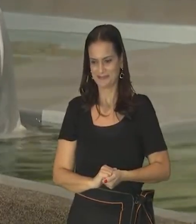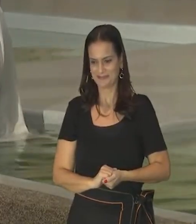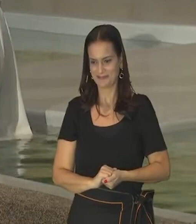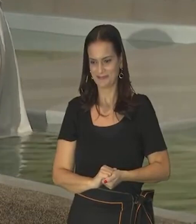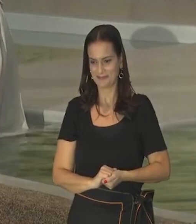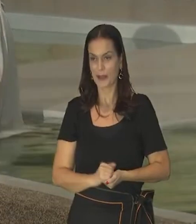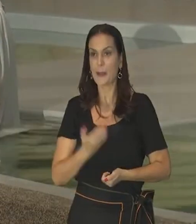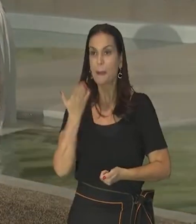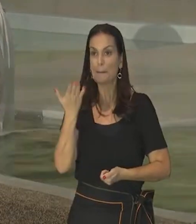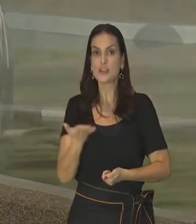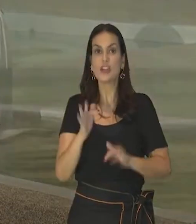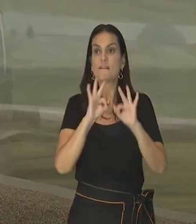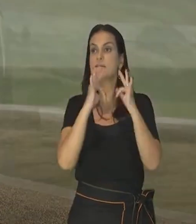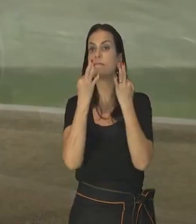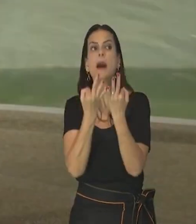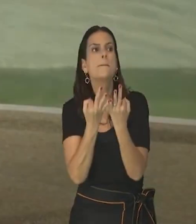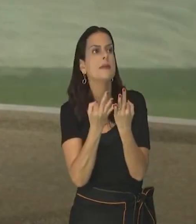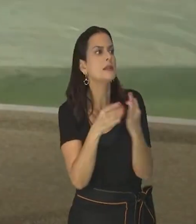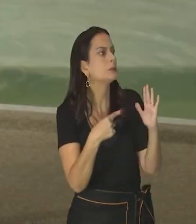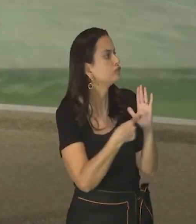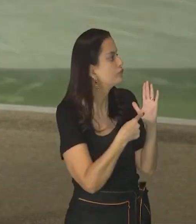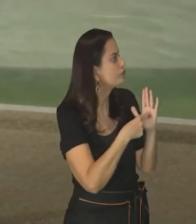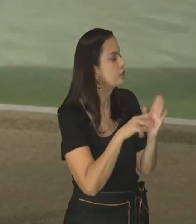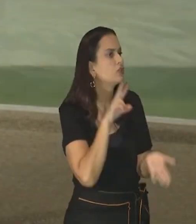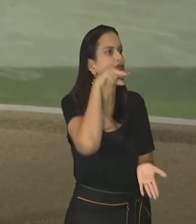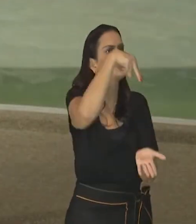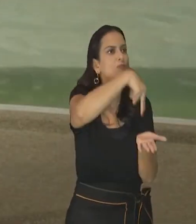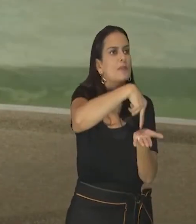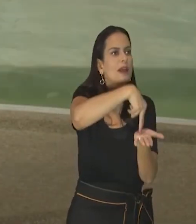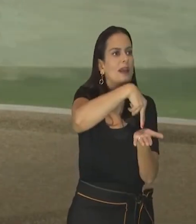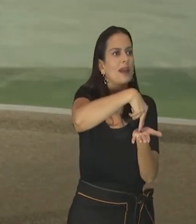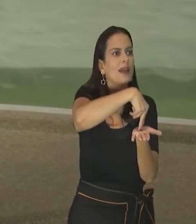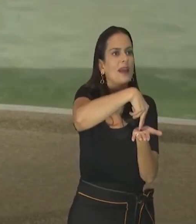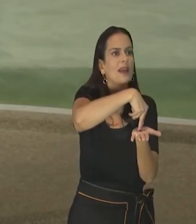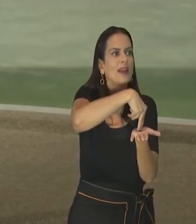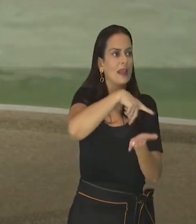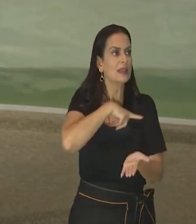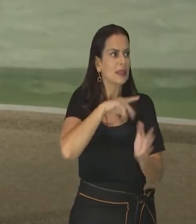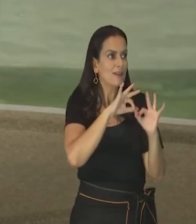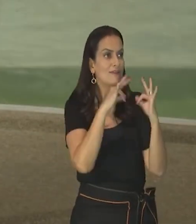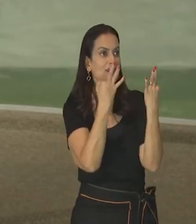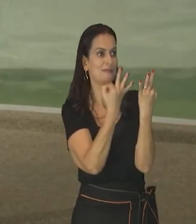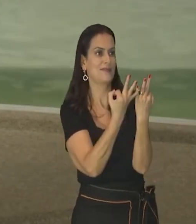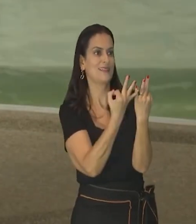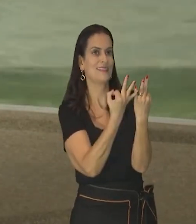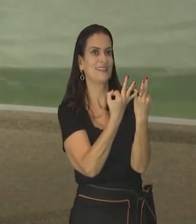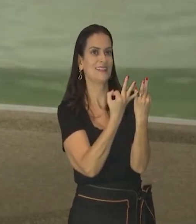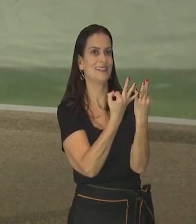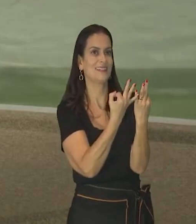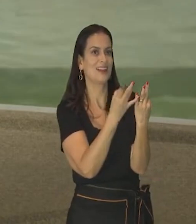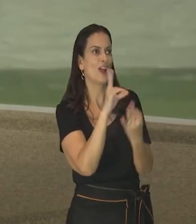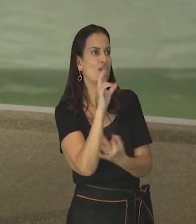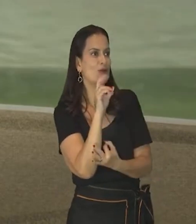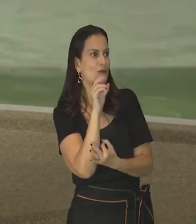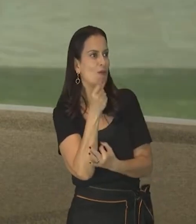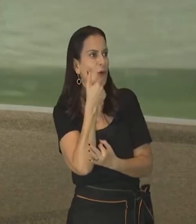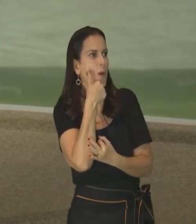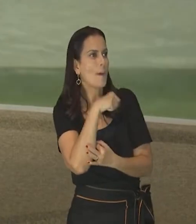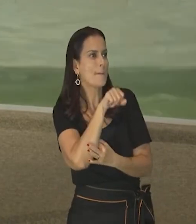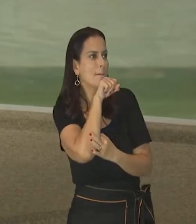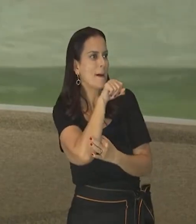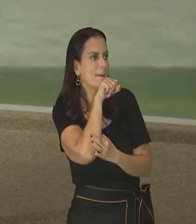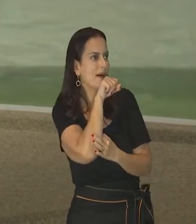Quero pedir aos familiares que se coloquem de pé, os familiares da Aninha. Temos aqui os familiares, vovô, mamãe,